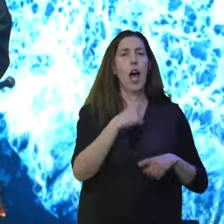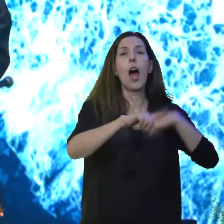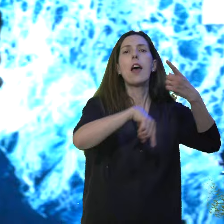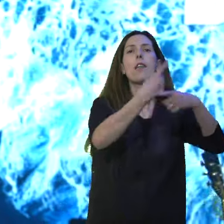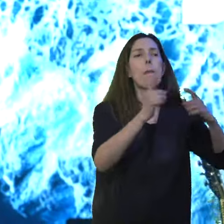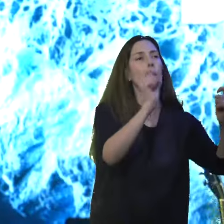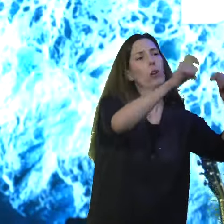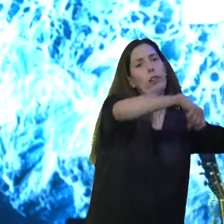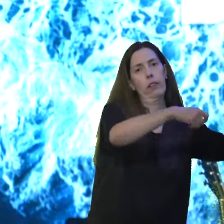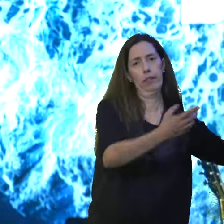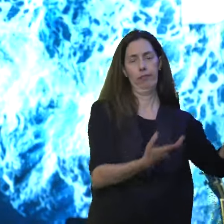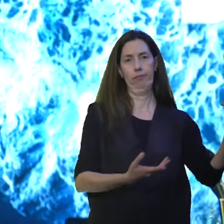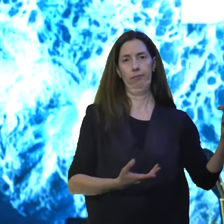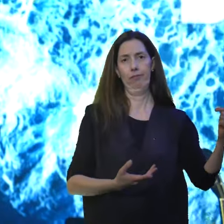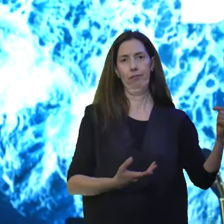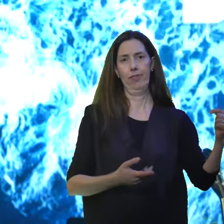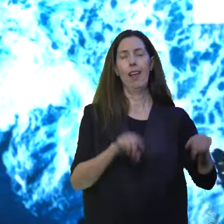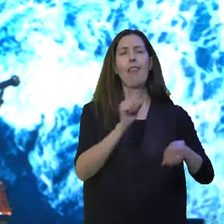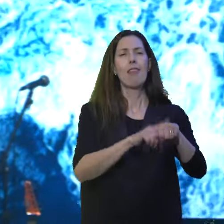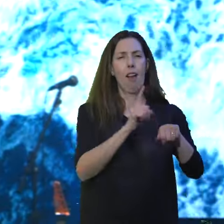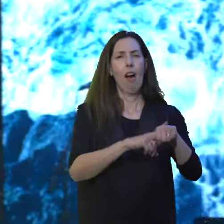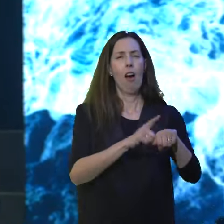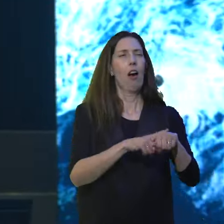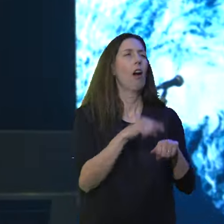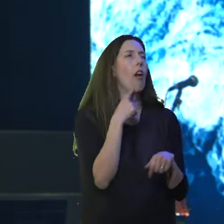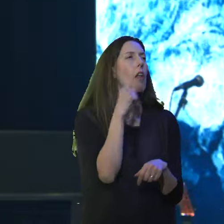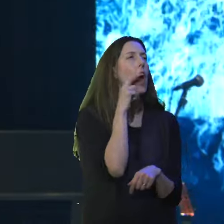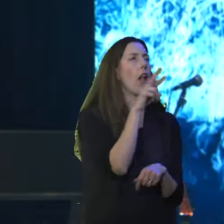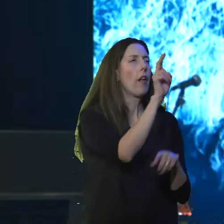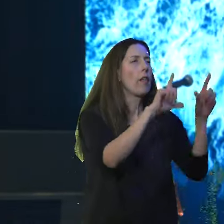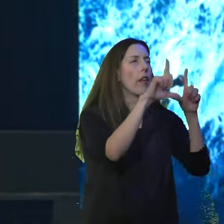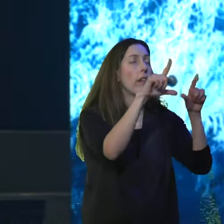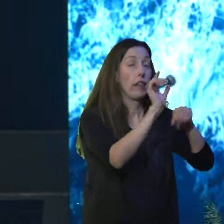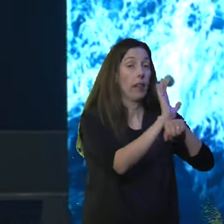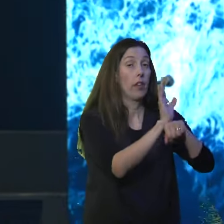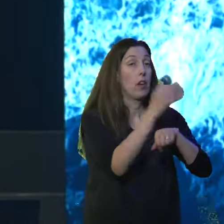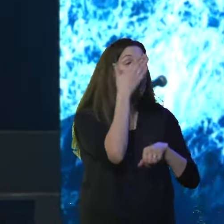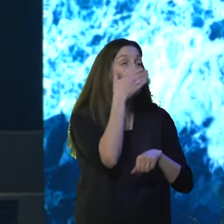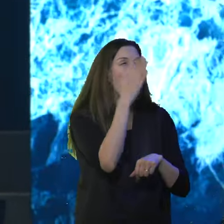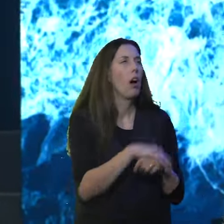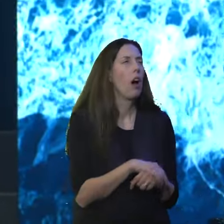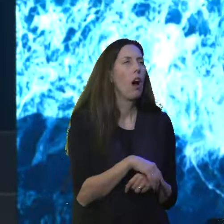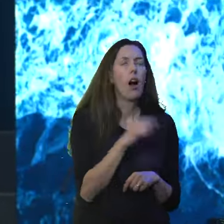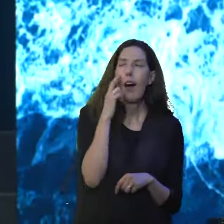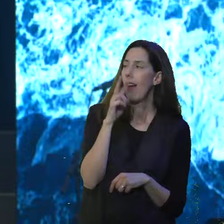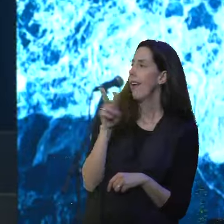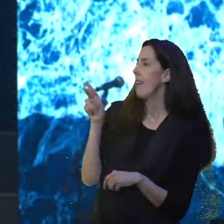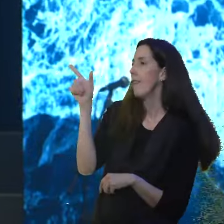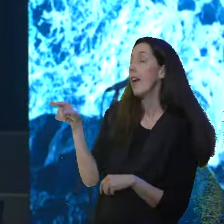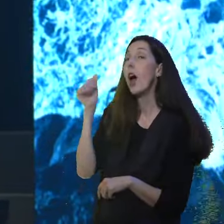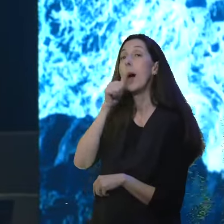depois. Quando um menino te vê vestido assim, ele pensa, essa aí quer.